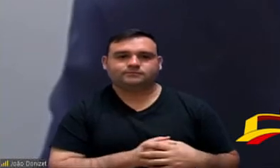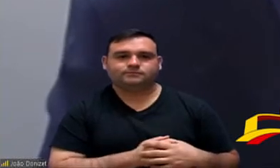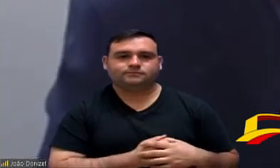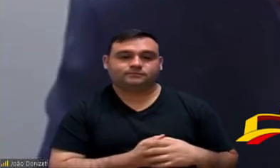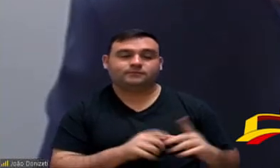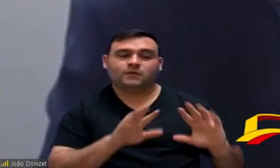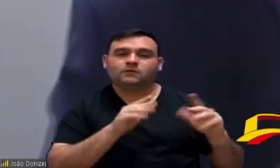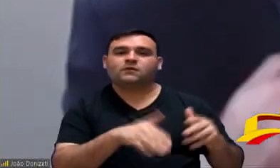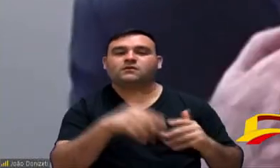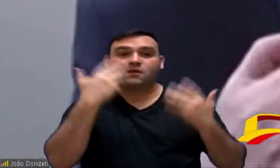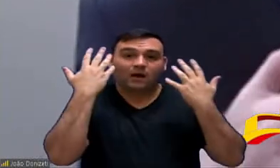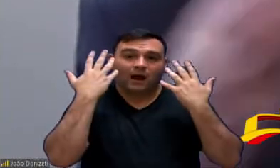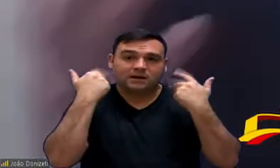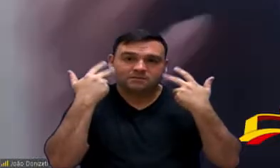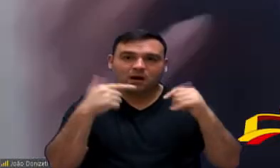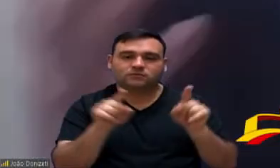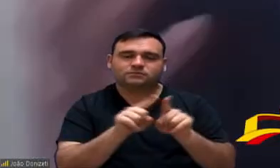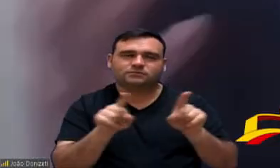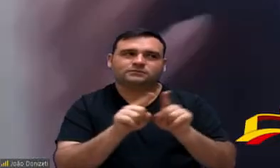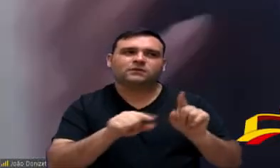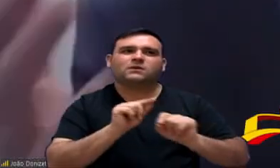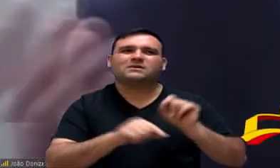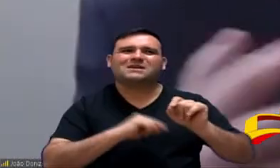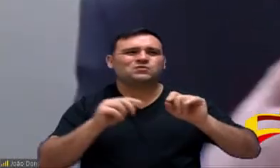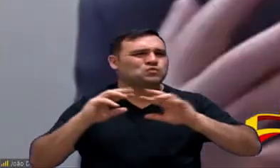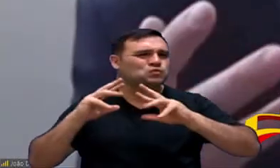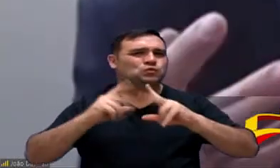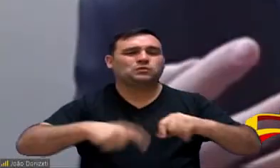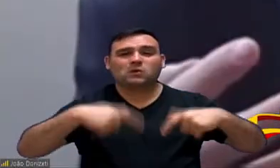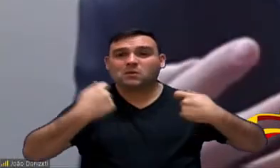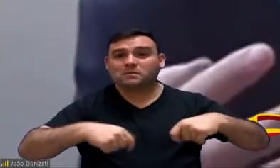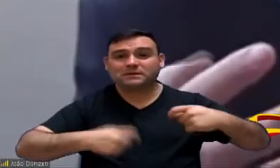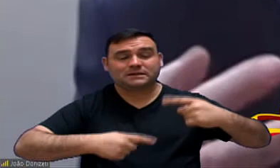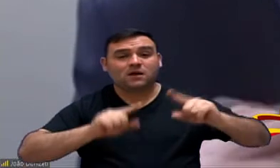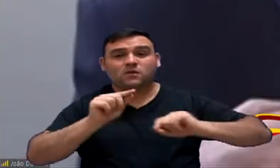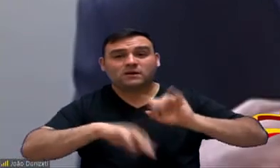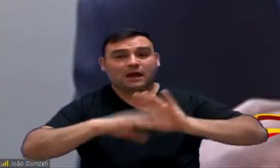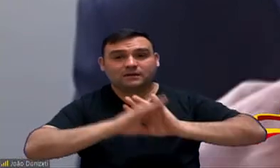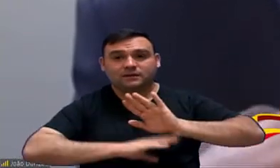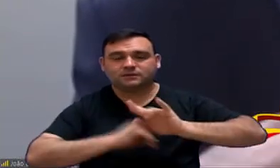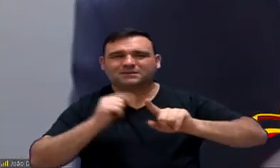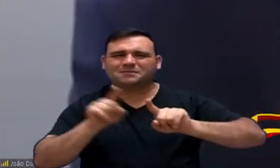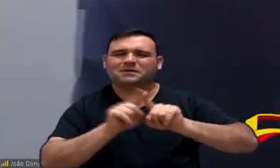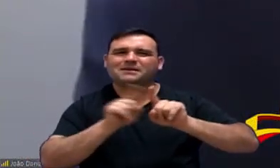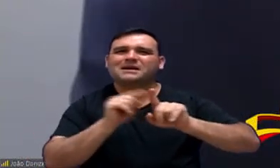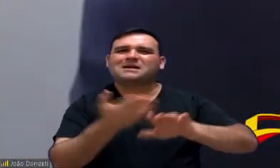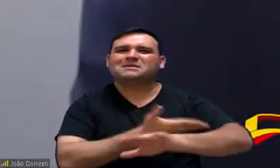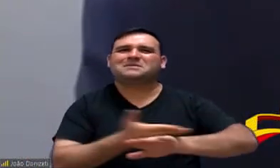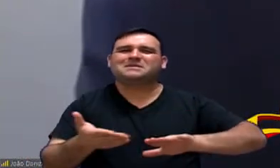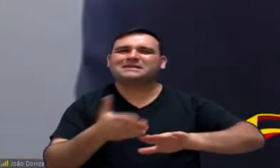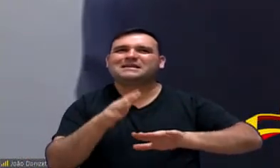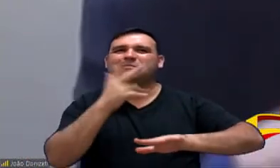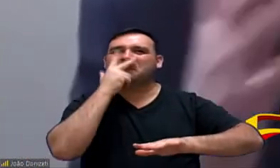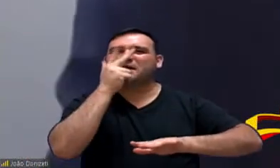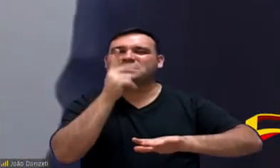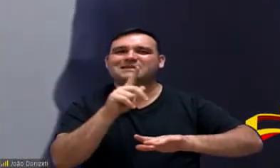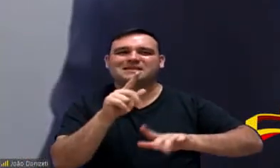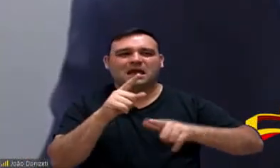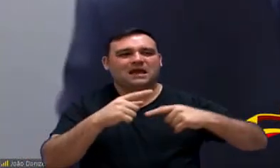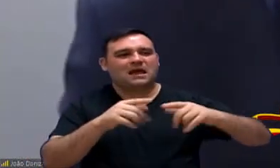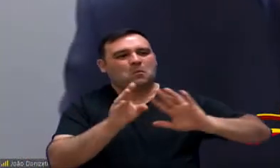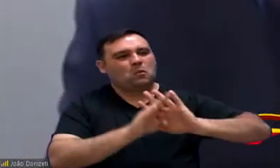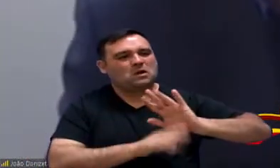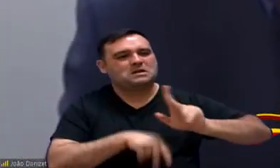à causa animal, porque, na verdade, como tudo, tem que ser política pública. Essa palavra ficou uma palavra meio genérica, mas